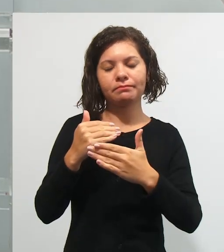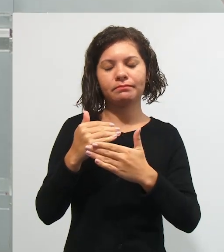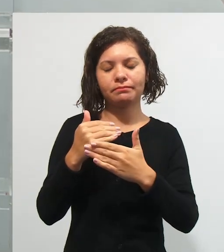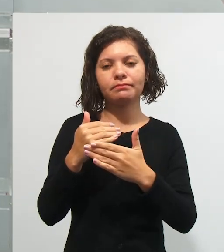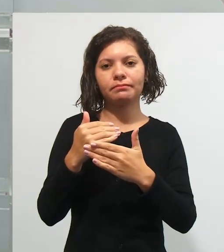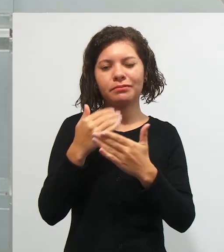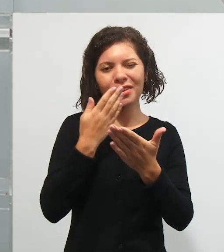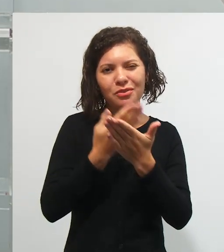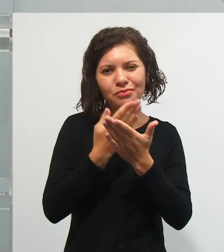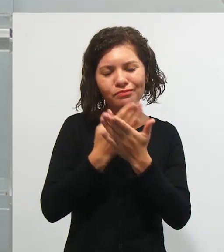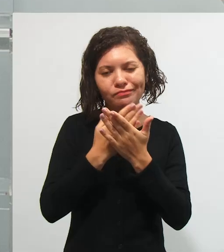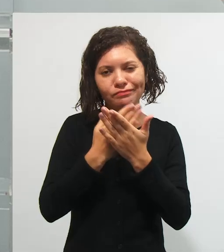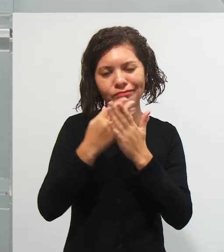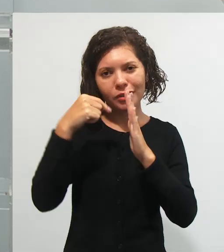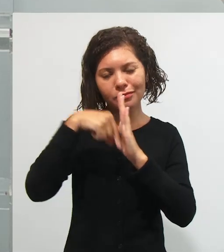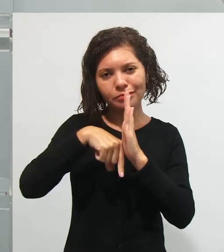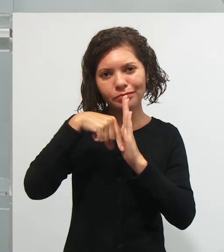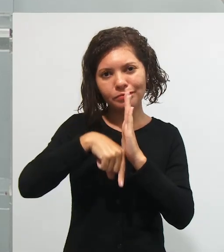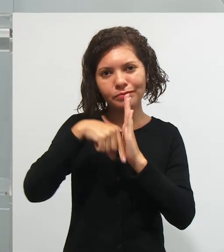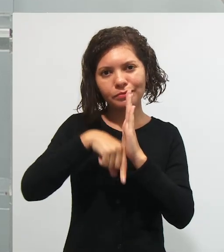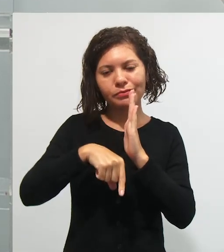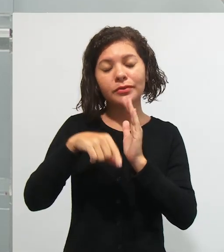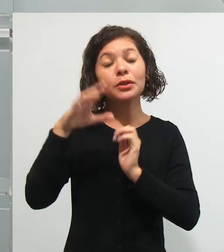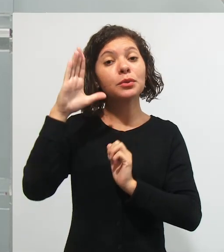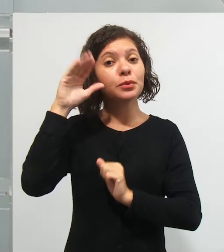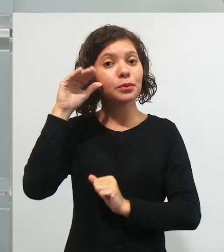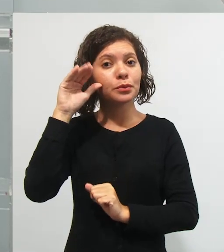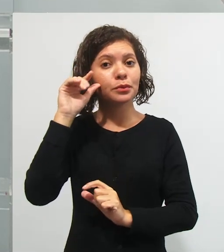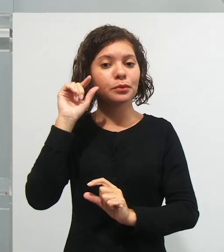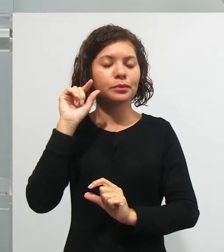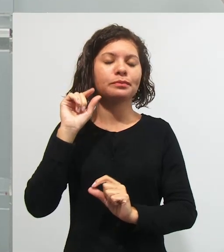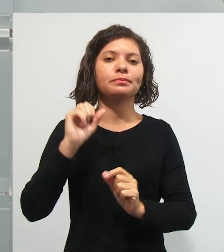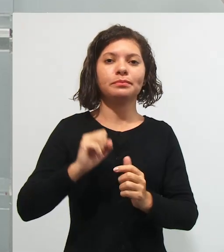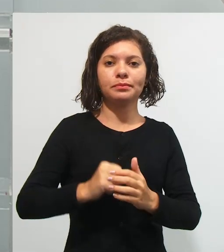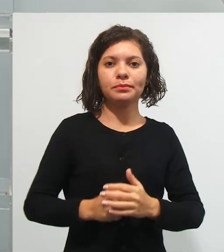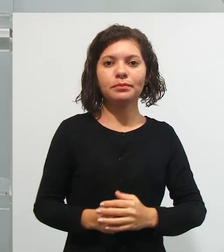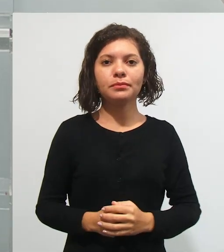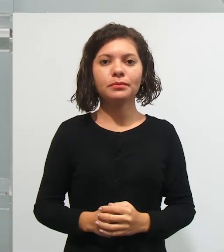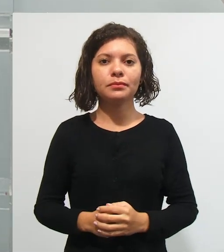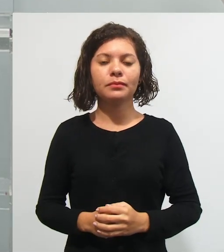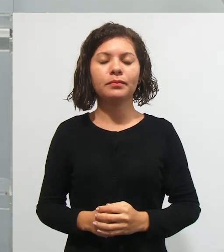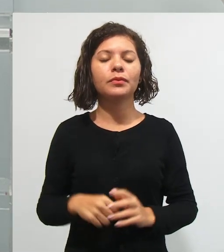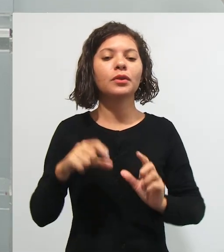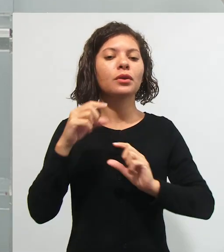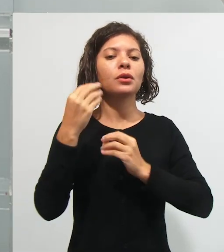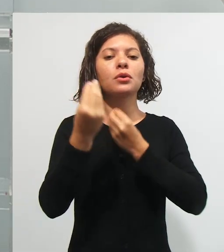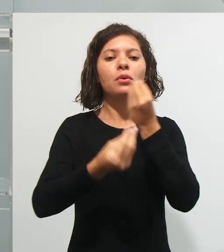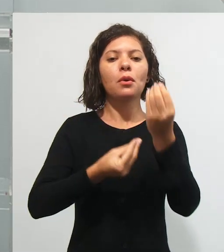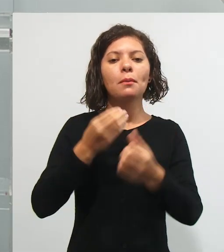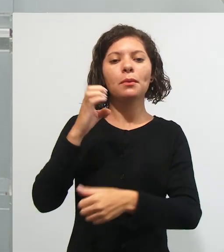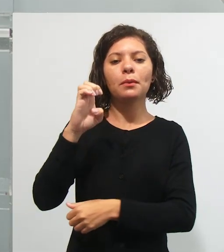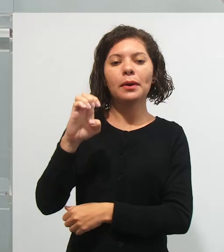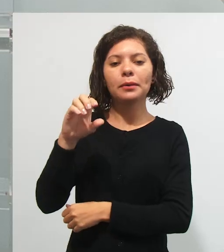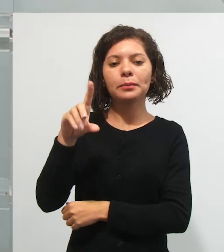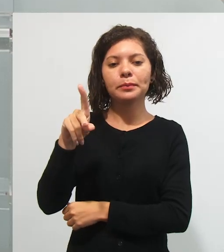e o torna, portanto, uma curiosidade epistemológica, no sentido de que vai